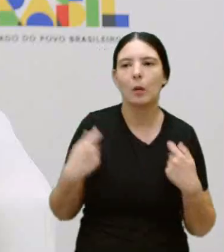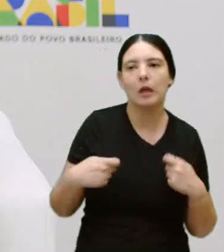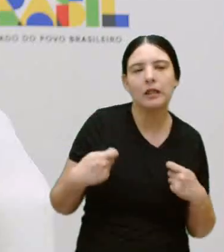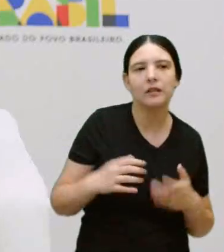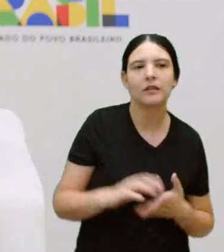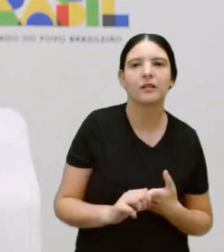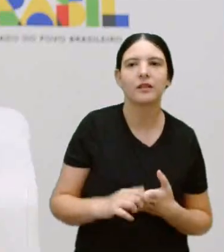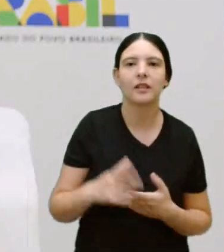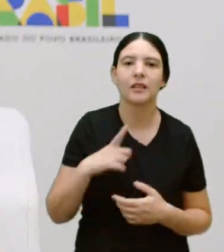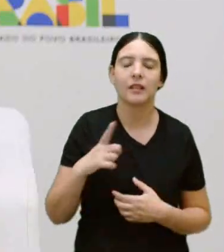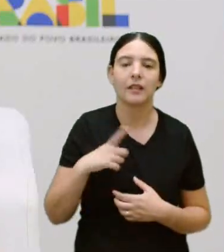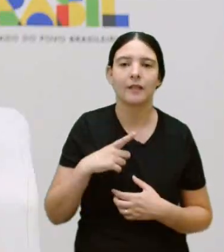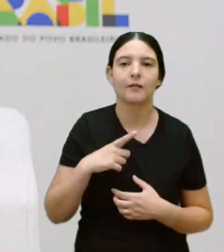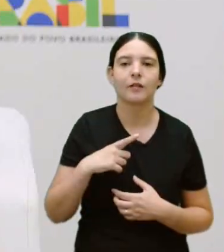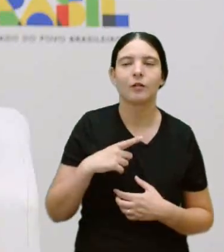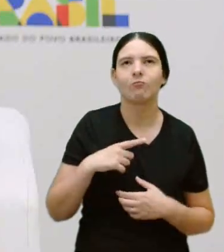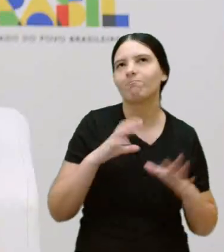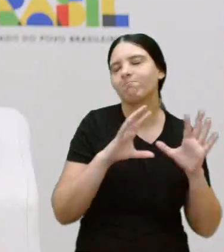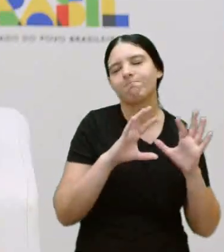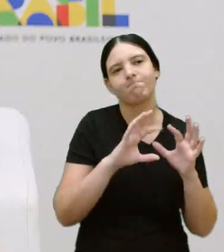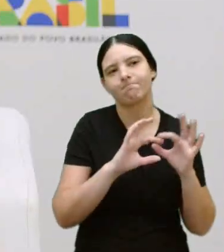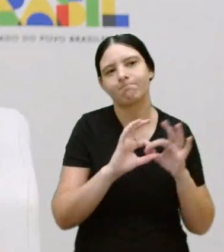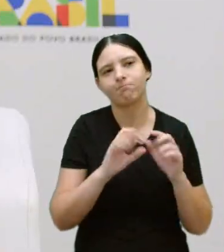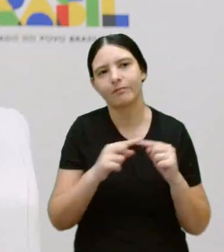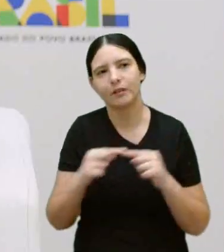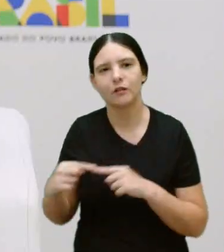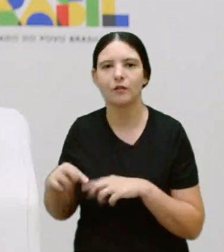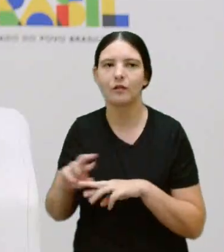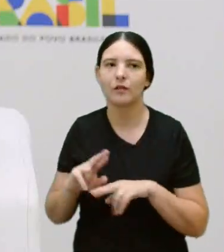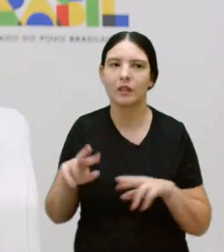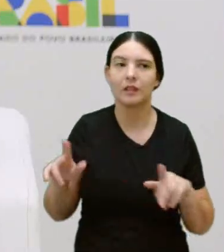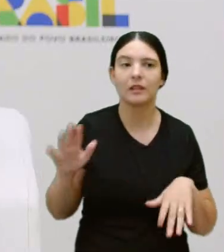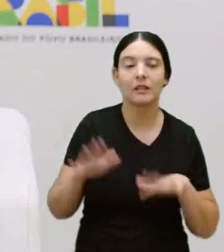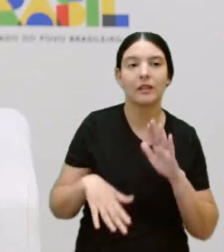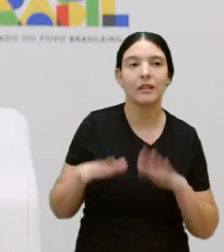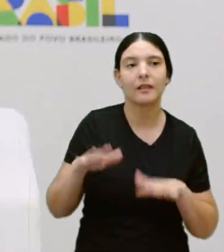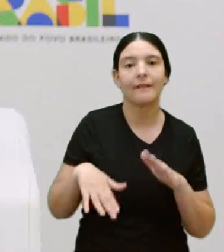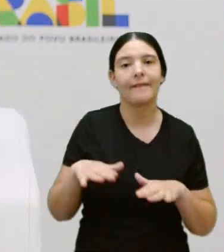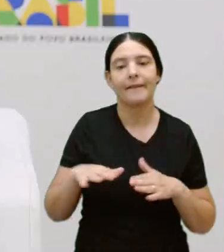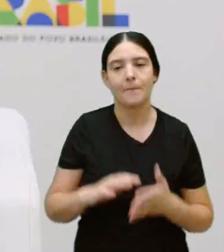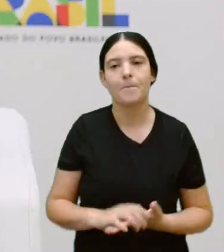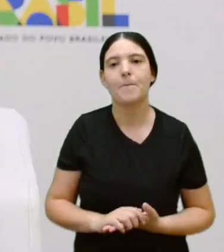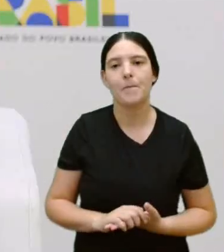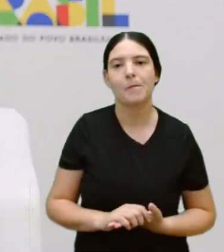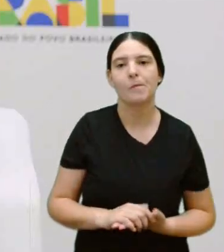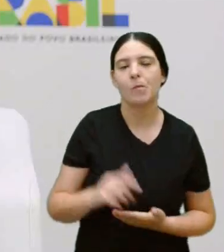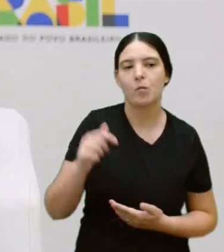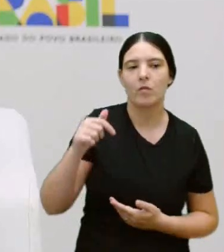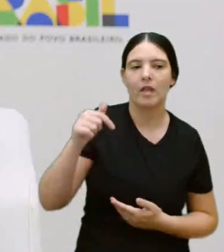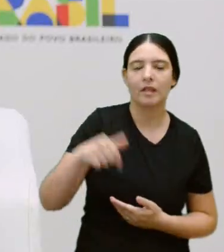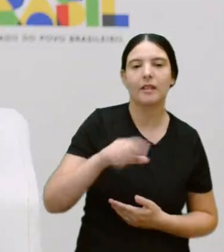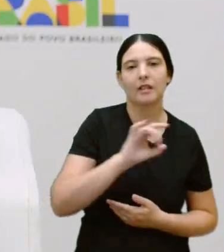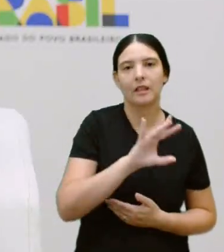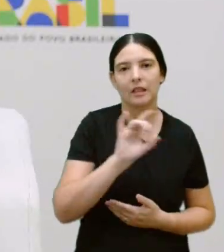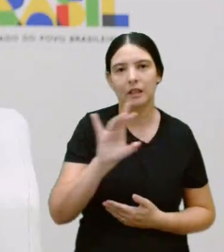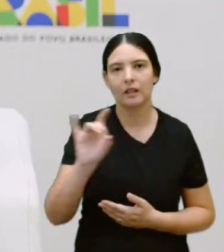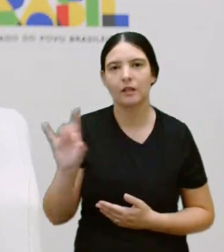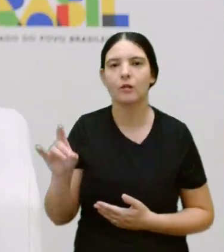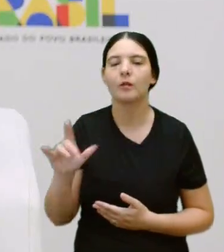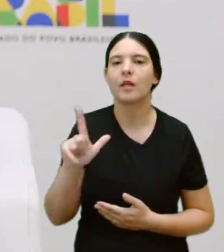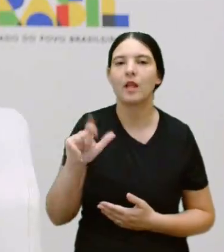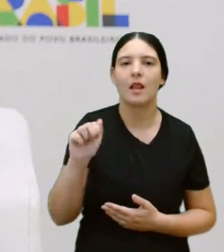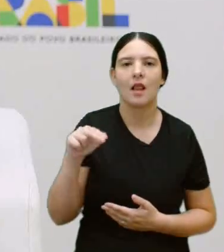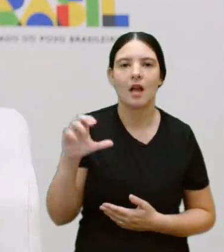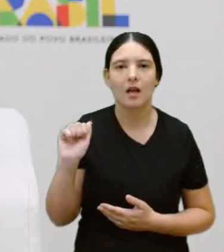várias correntes, tá, Manuela? Essas respostas dependem muito de uma abordagem. Como eu fiz aqui, cada uma dessas, quando eu falei do Lacan, do Freud e tal,